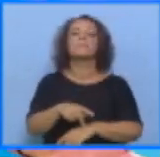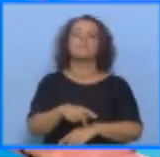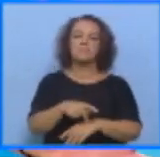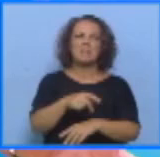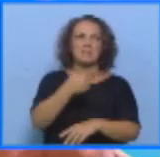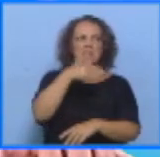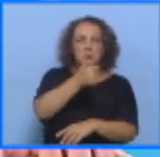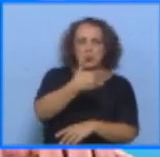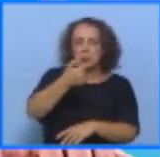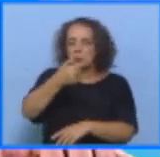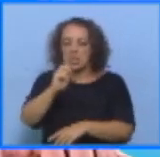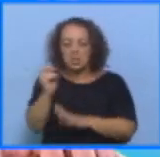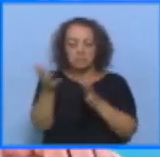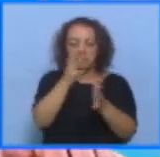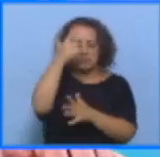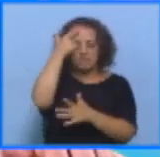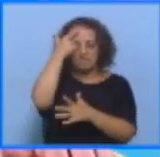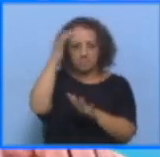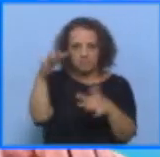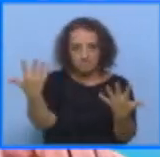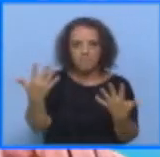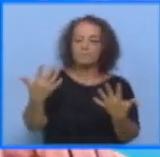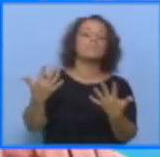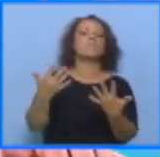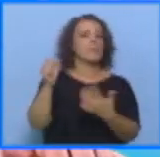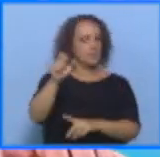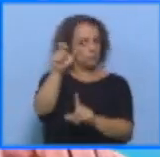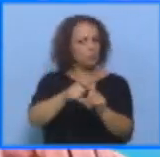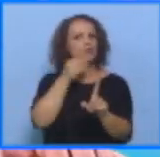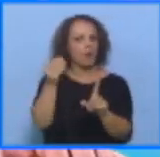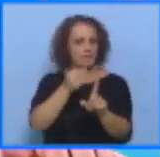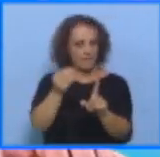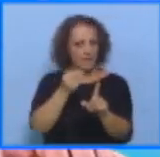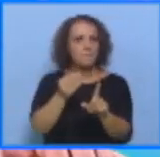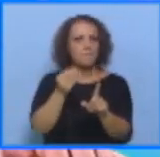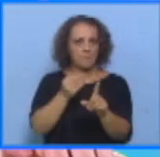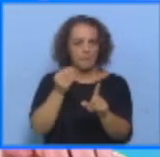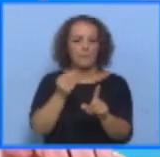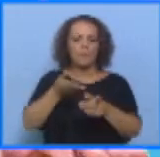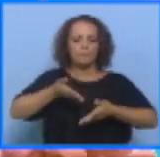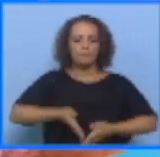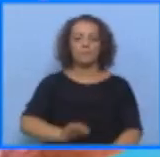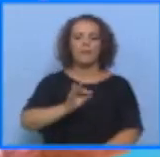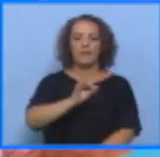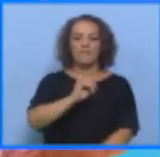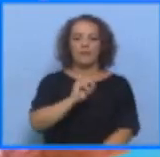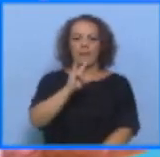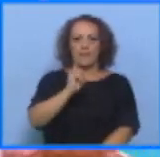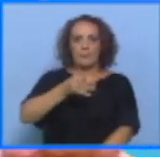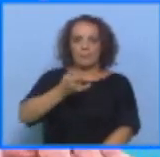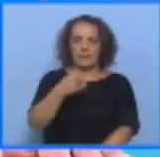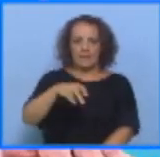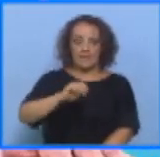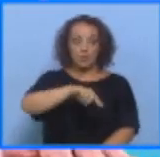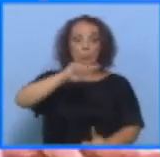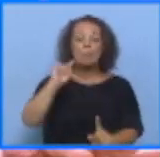ou 53, com franqueza já não sei, mas sim, jovem, um filipino, é o primeiro mestre da